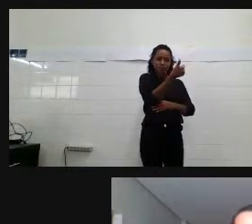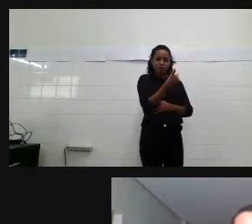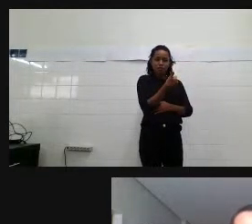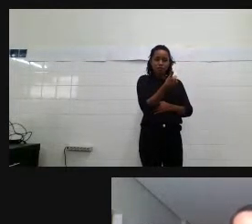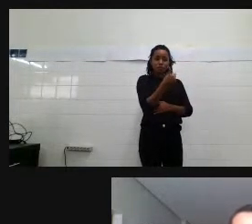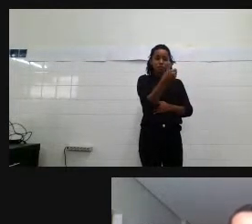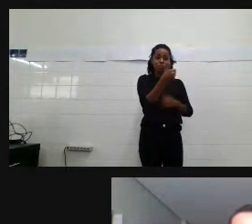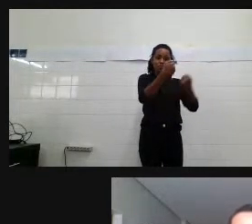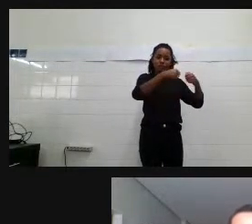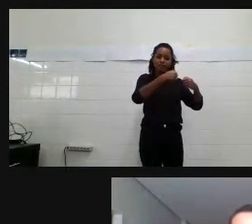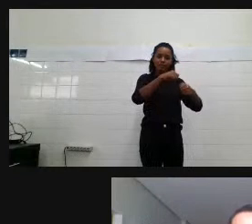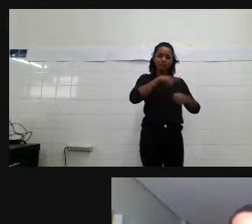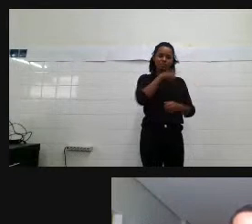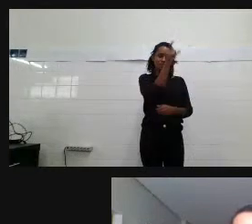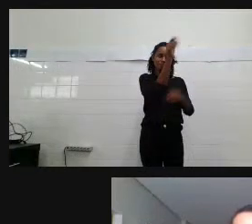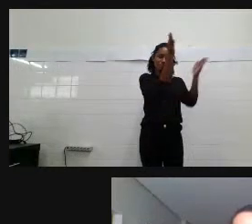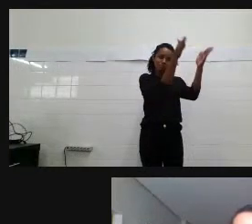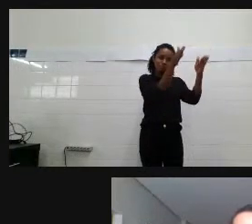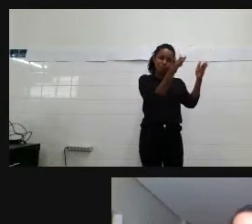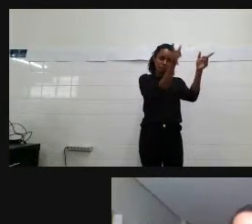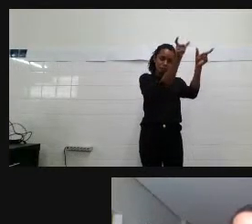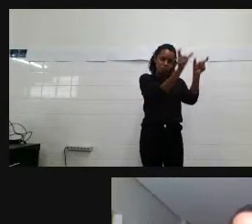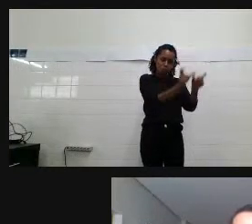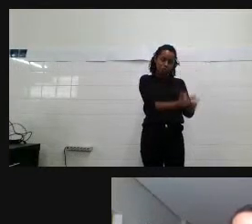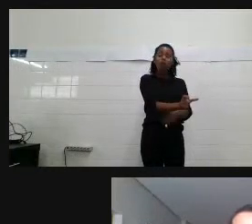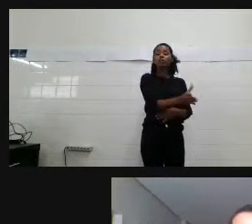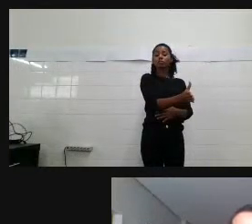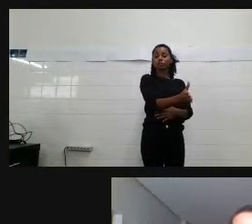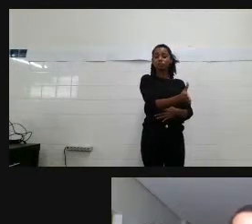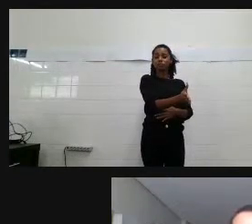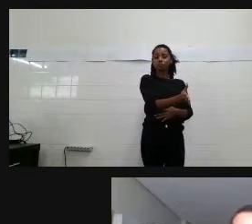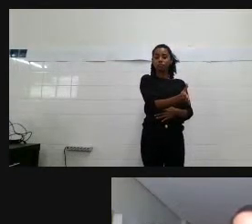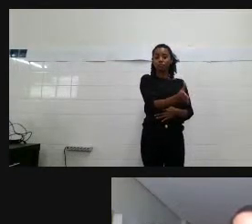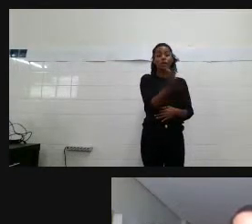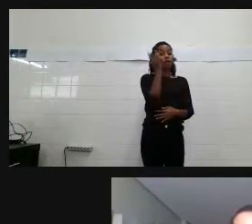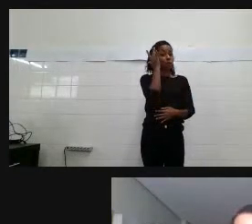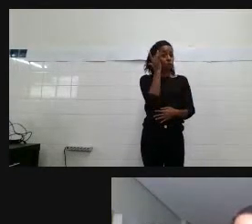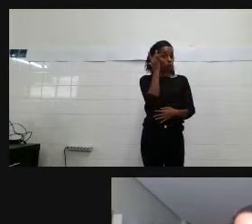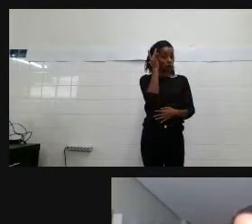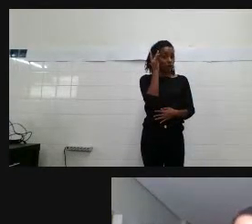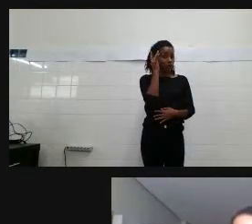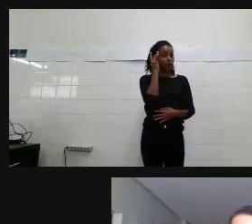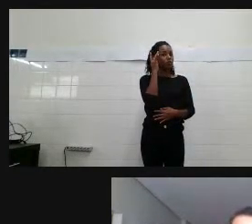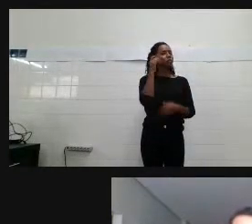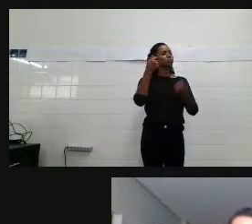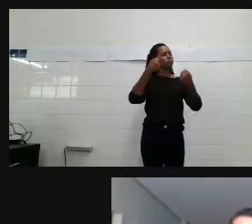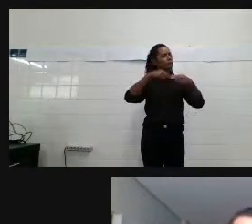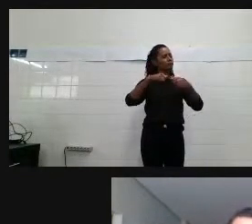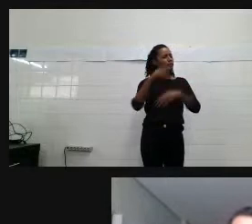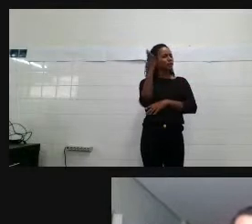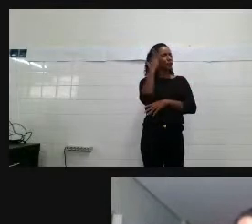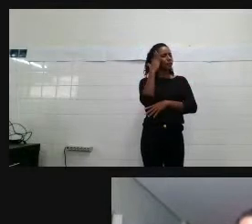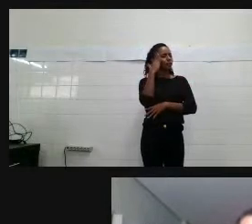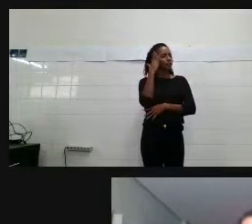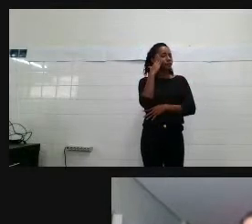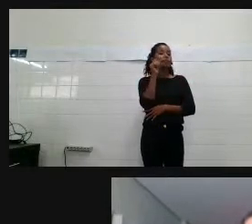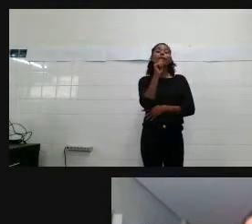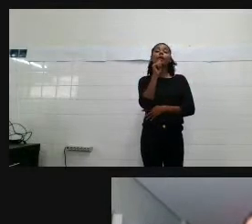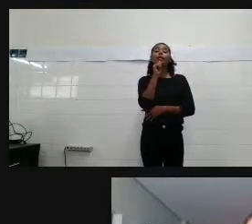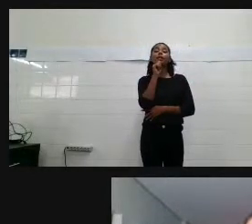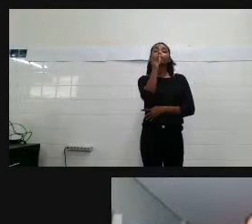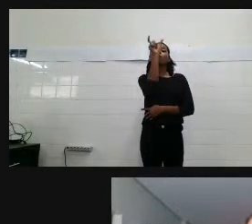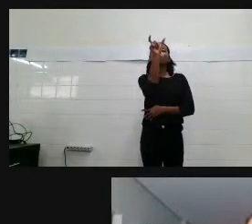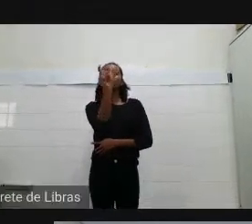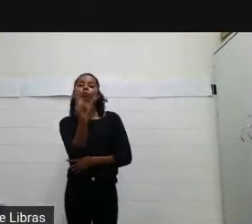corpo. Então, eu acho que a gente precisa muito mais entender o que é o nosso corpo